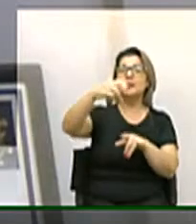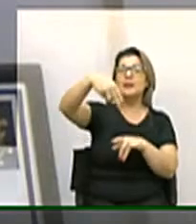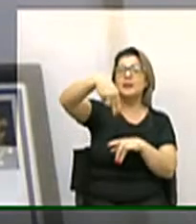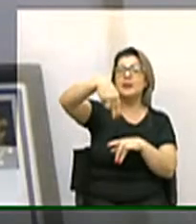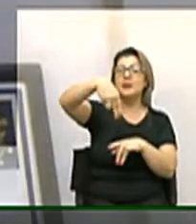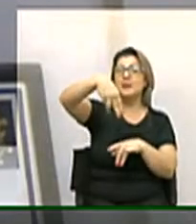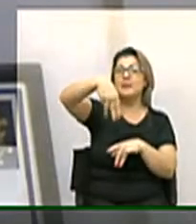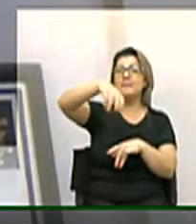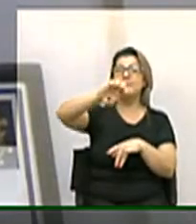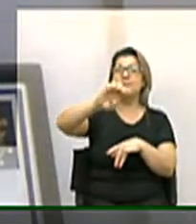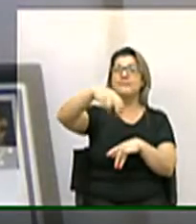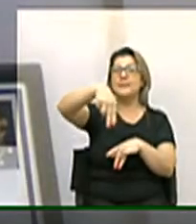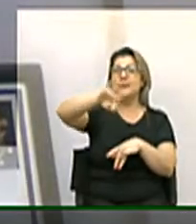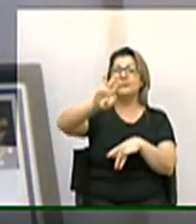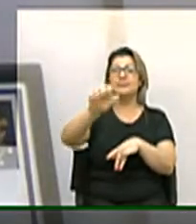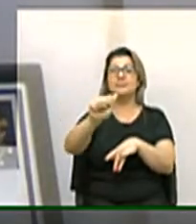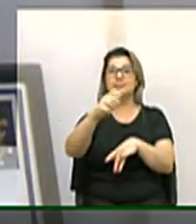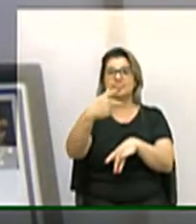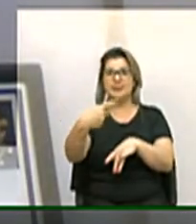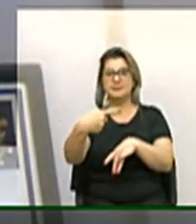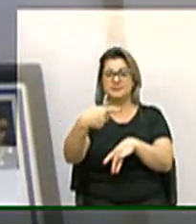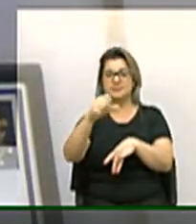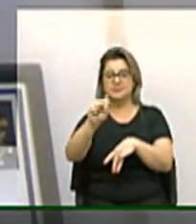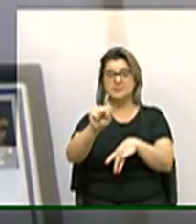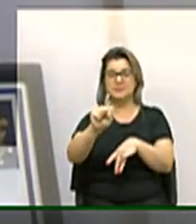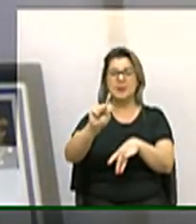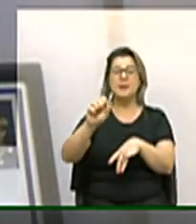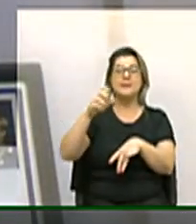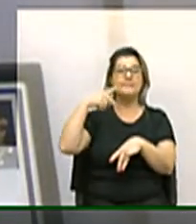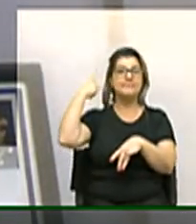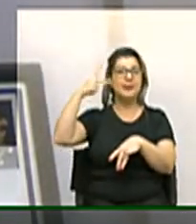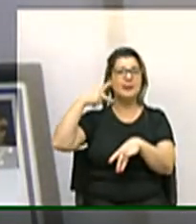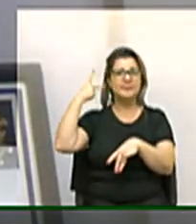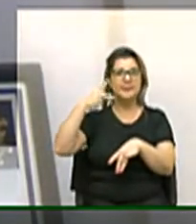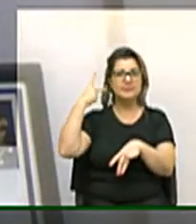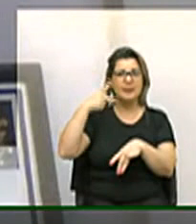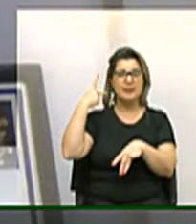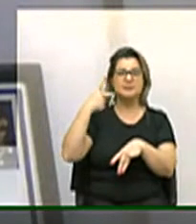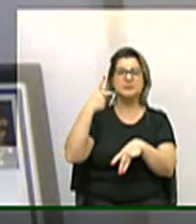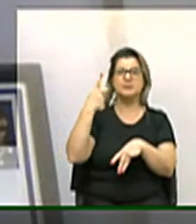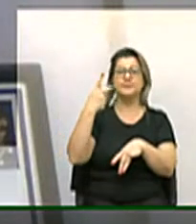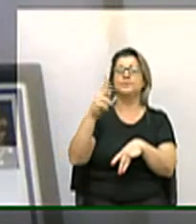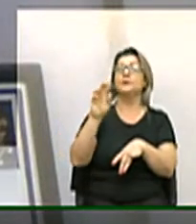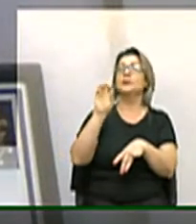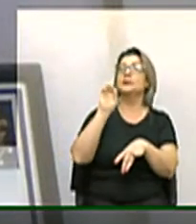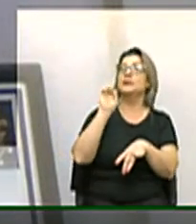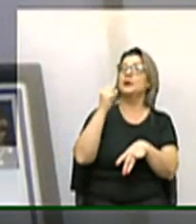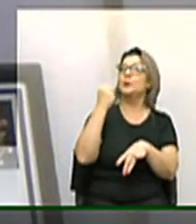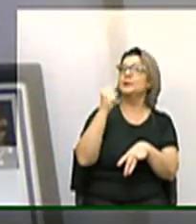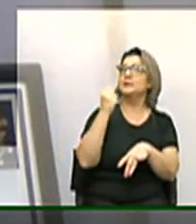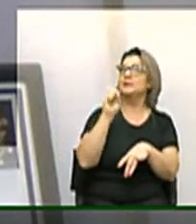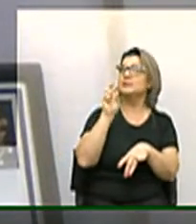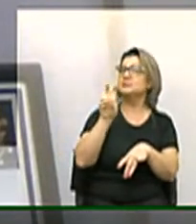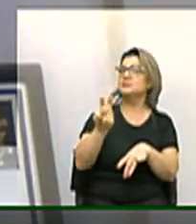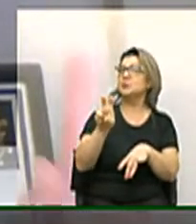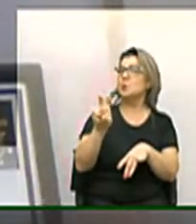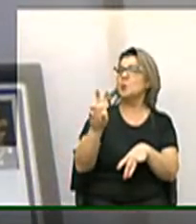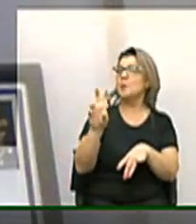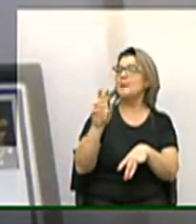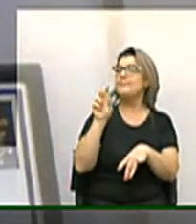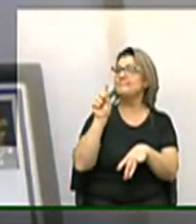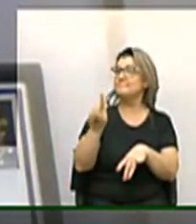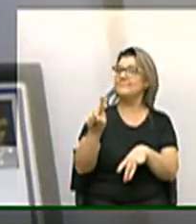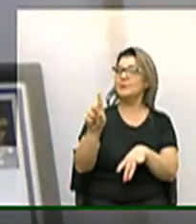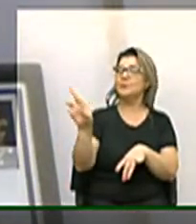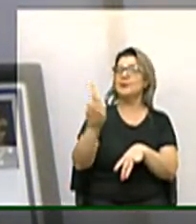O total desse valor eram R$ 38.575 mil. Esse decreto é de 22 de abril de 2020. Pois